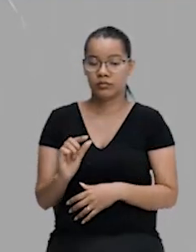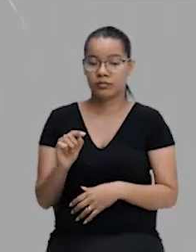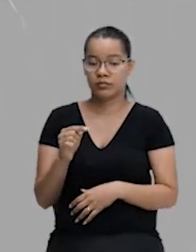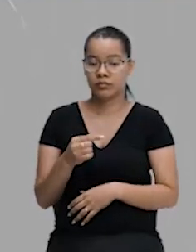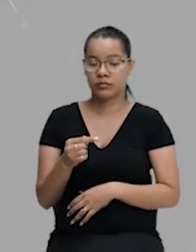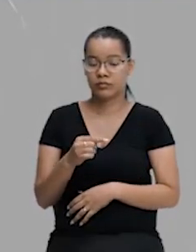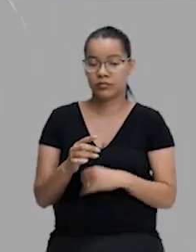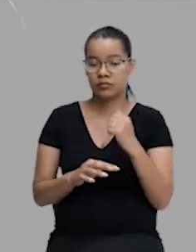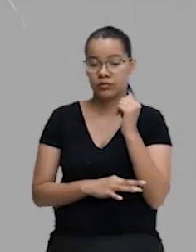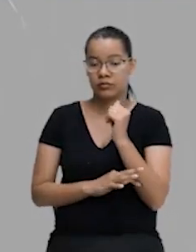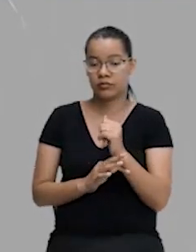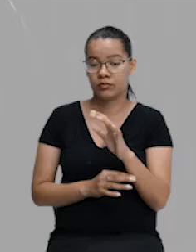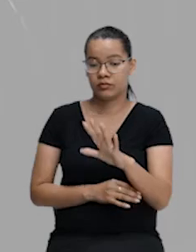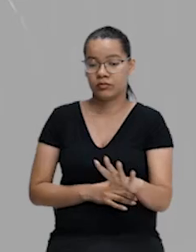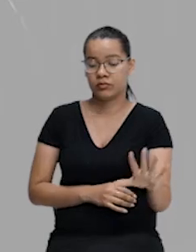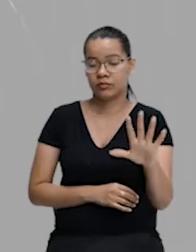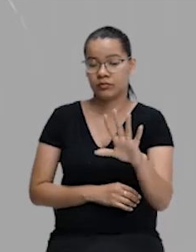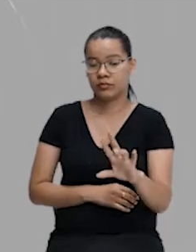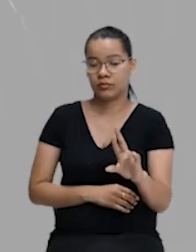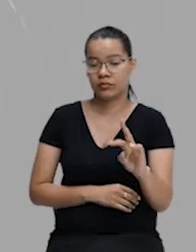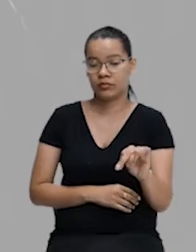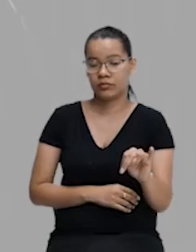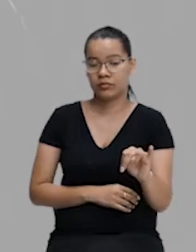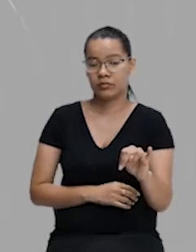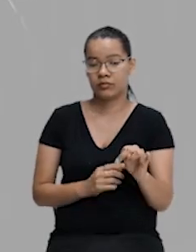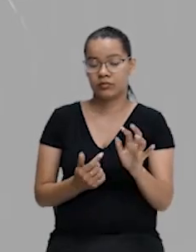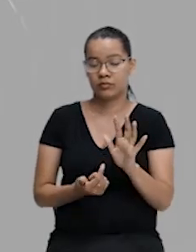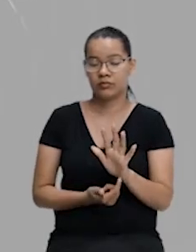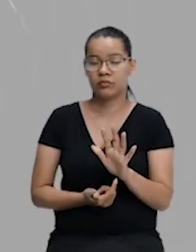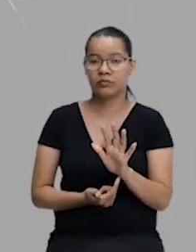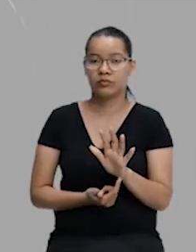ambiente, eles vão estar na condição